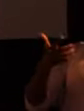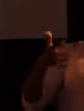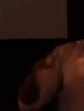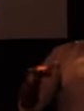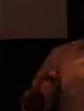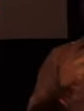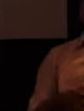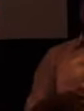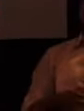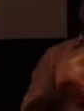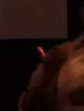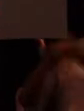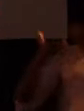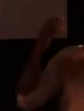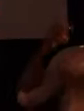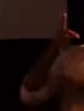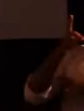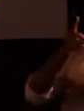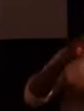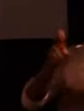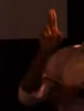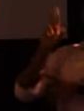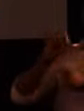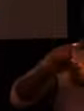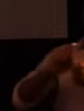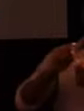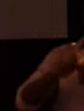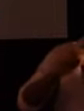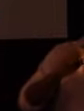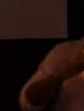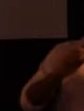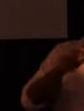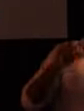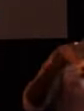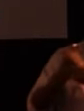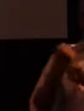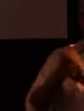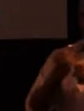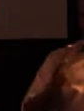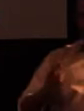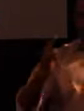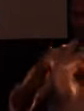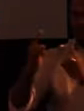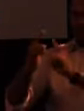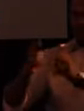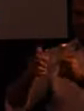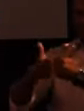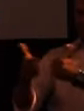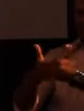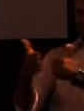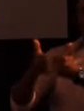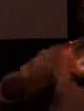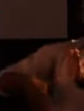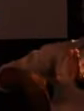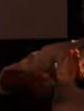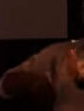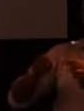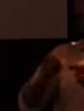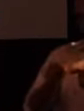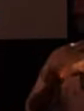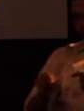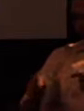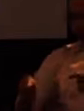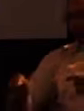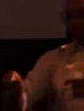O PDDU lá definiu que as edificações a se implantarem na área de borda marítima, lá de ponta a ponta, elas